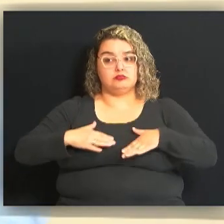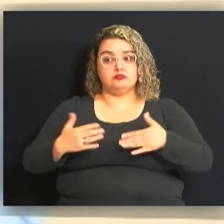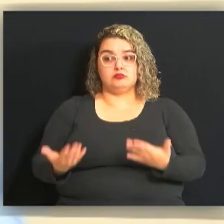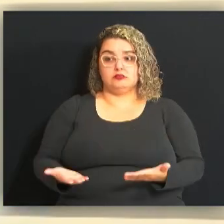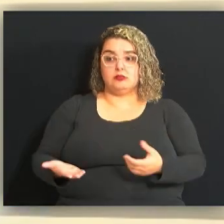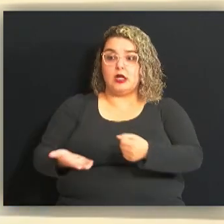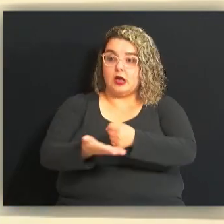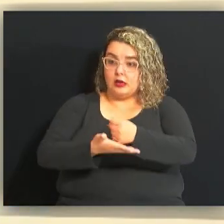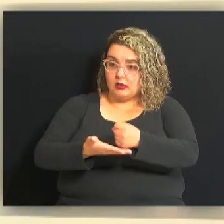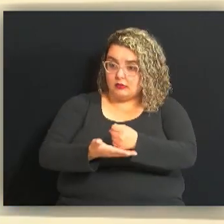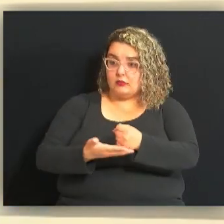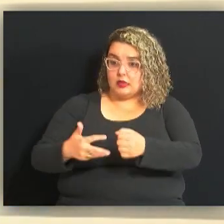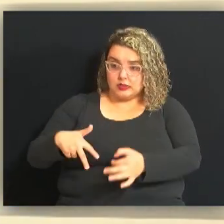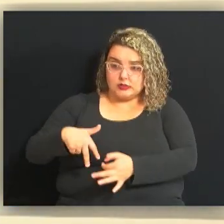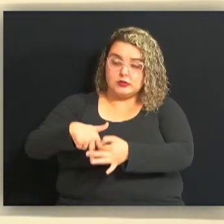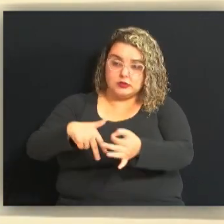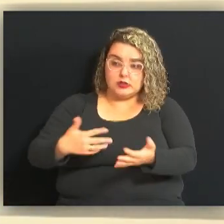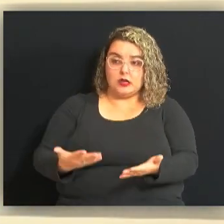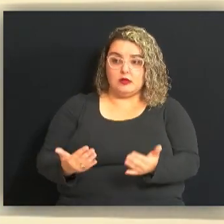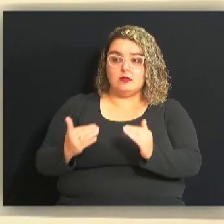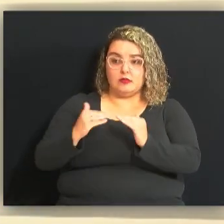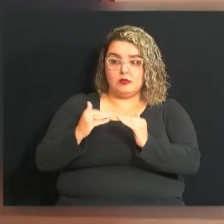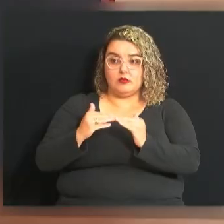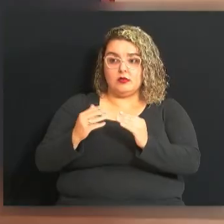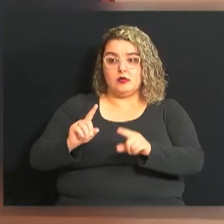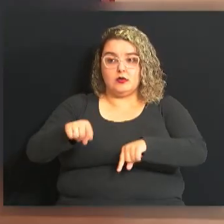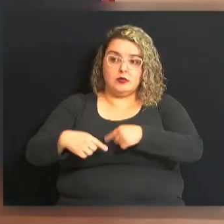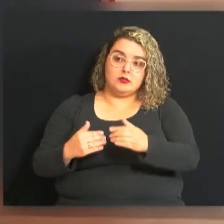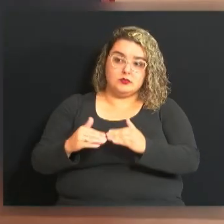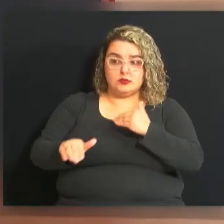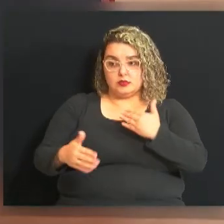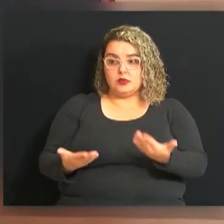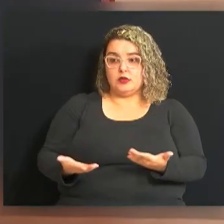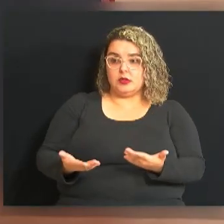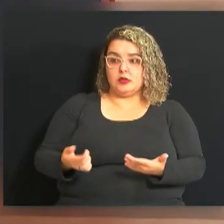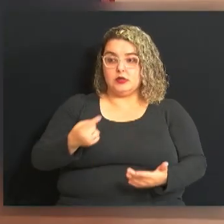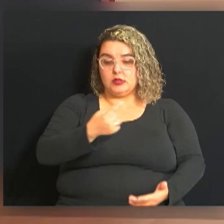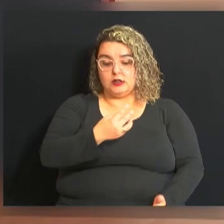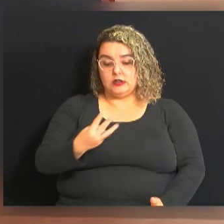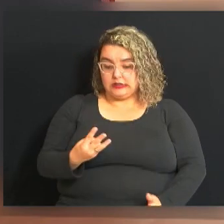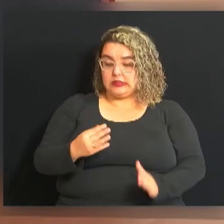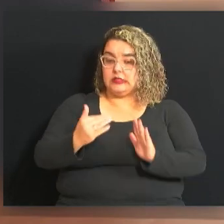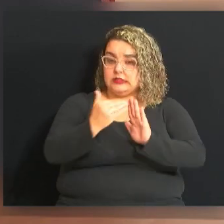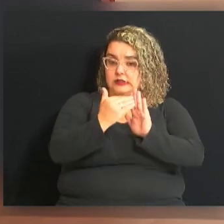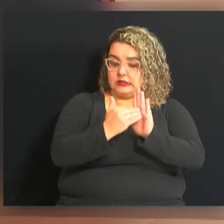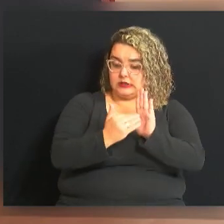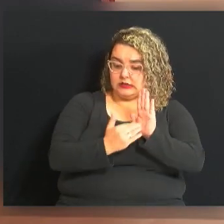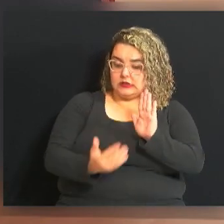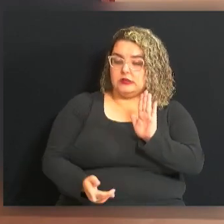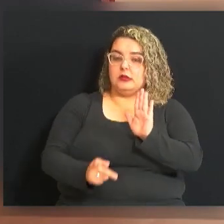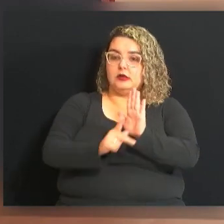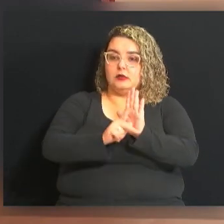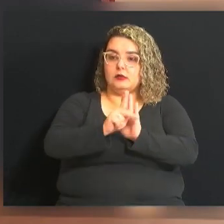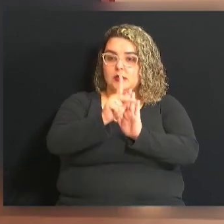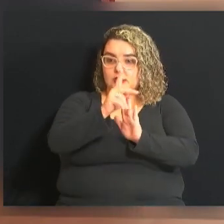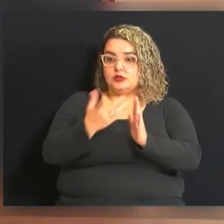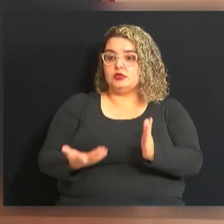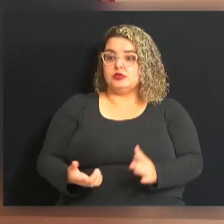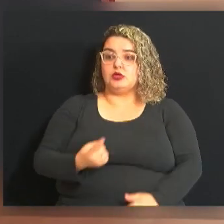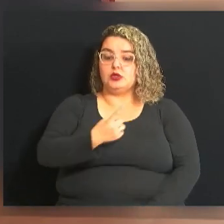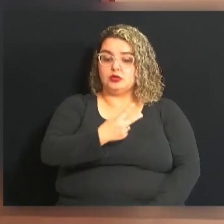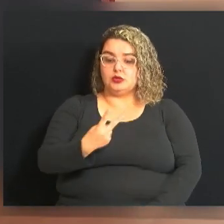baseado em pareceres favoráveis, outros contrários. 13 projetos estavam na pauta da comissão. 12